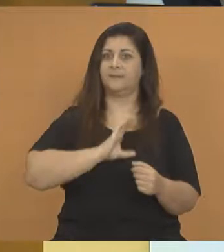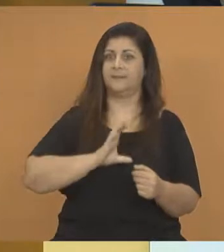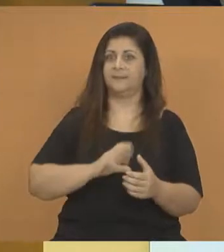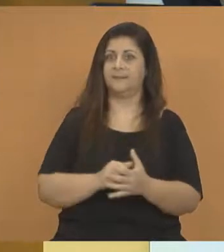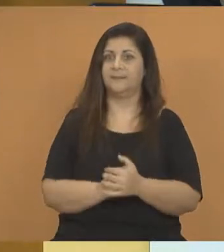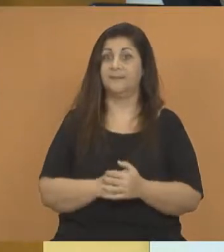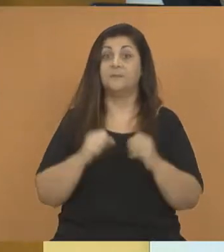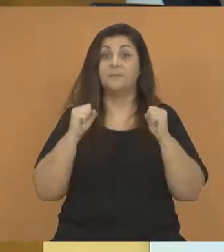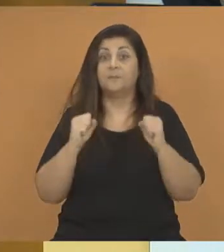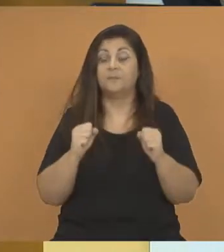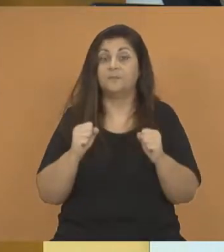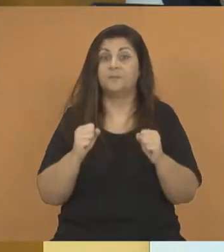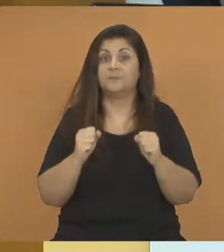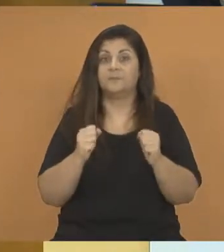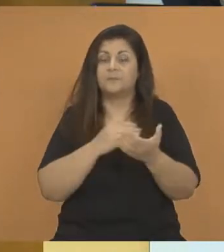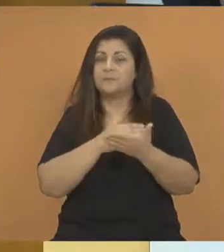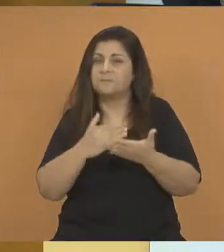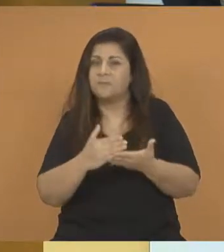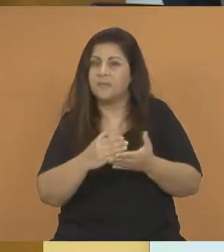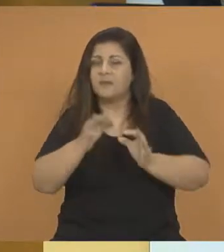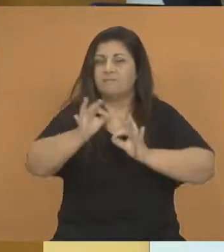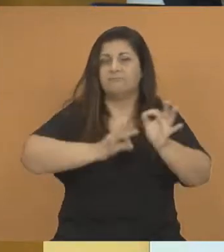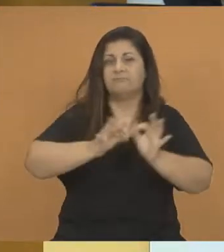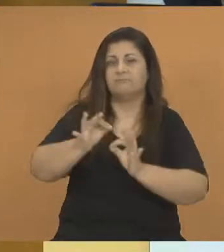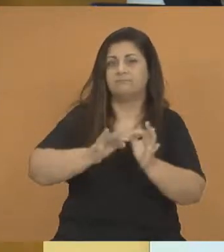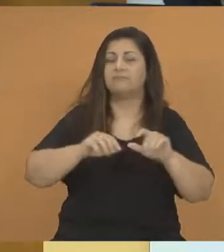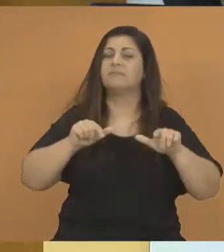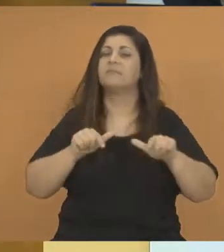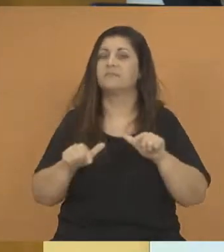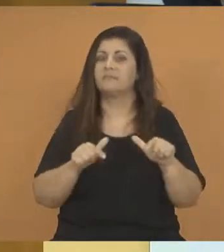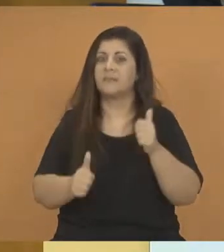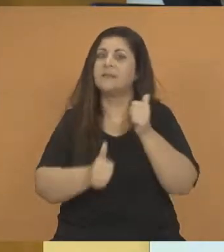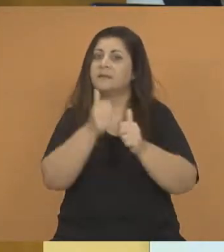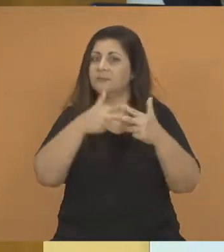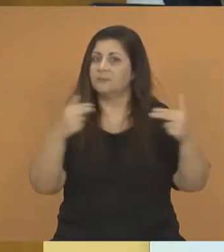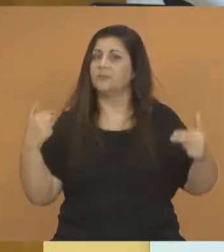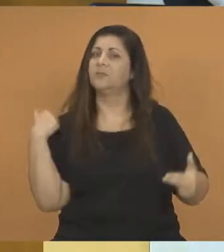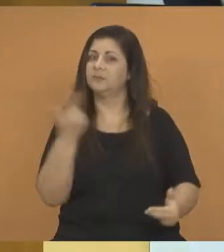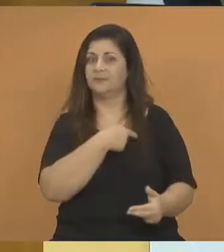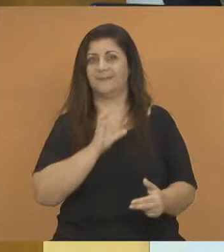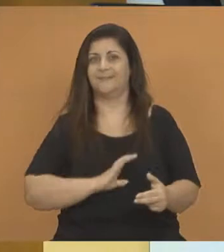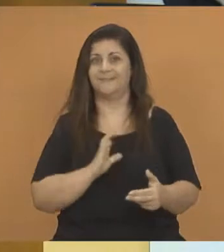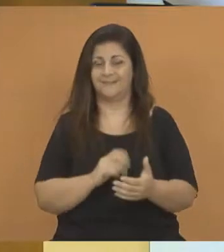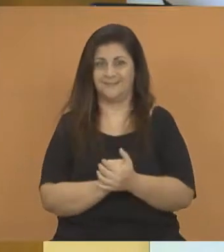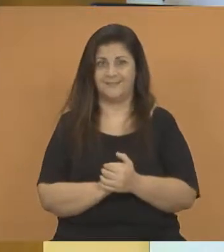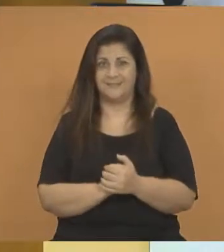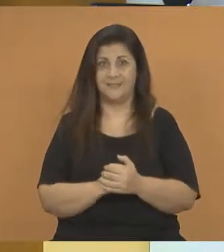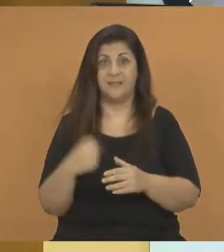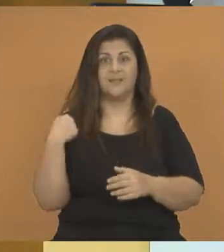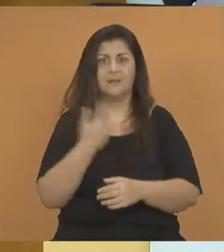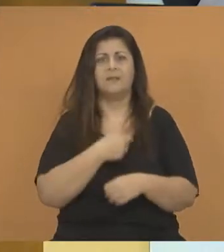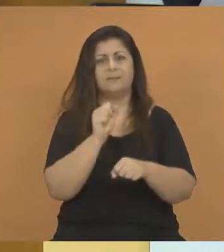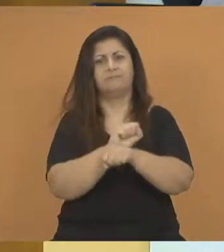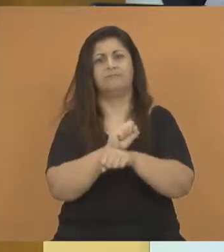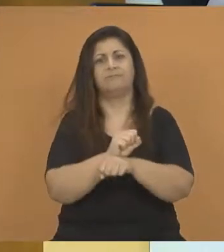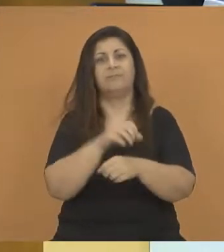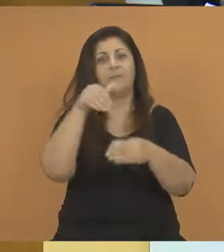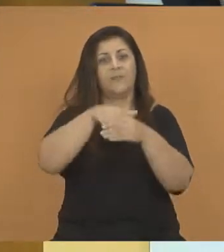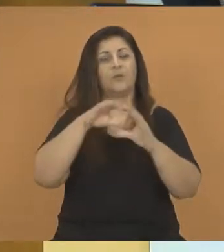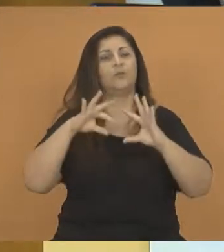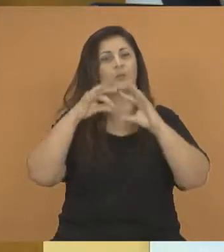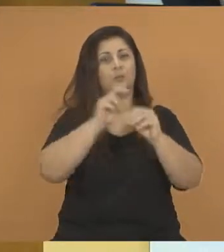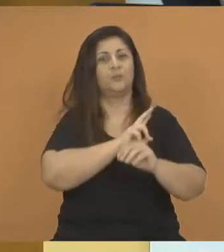gente possa começar aí a construir um trabalho no esporte da nossa cidade. A gente conta com o voto de todos os nobres